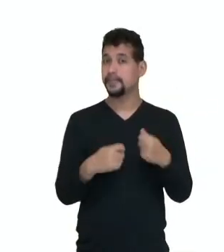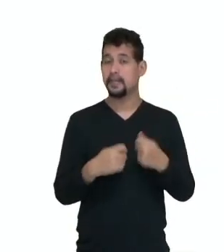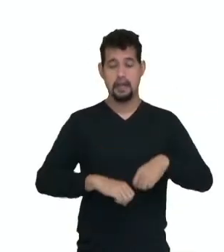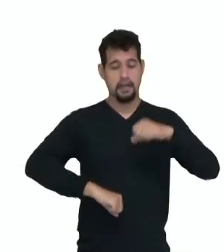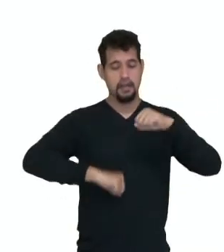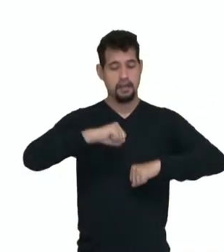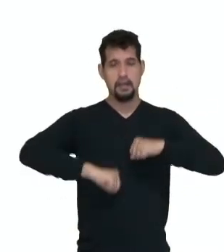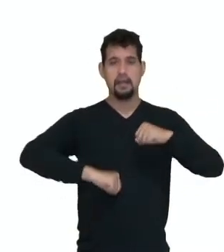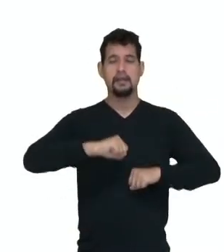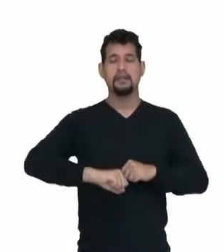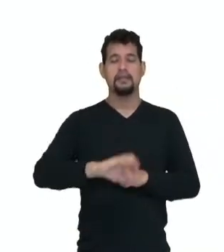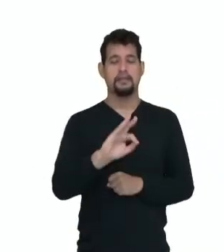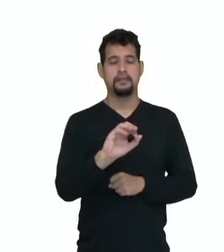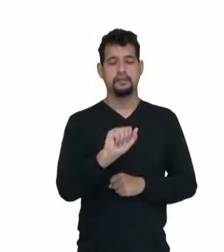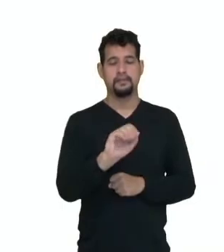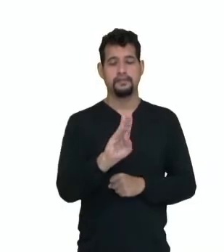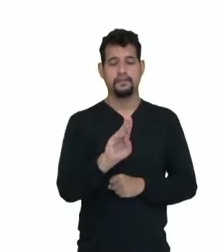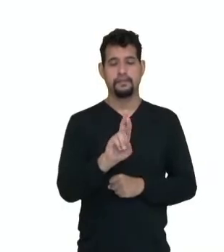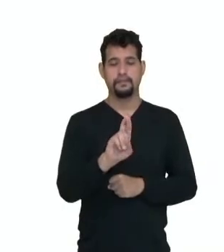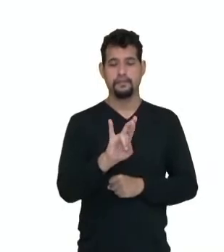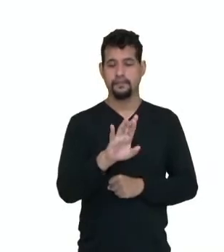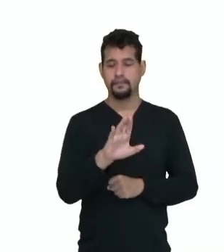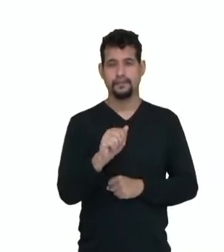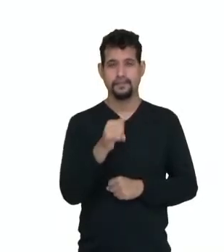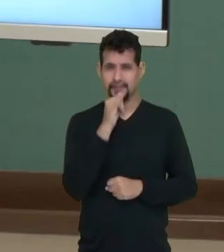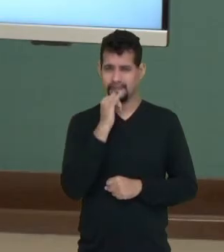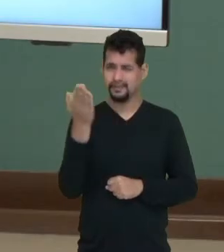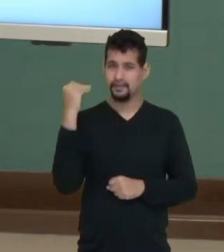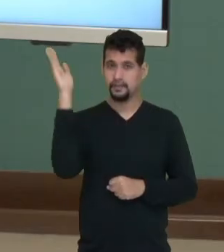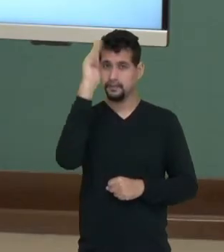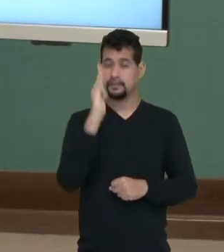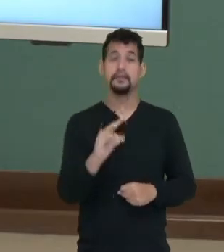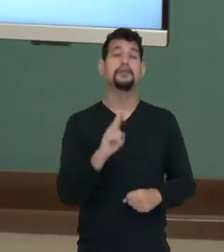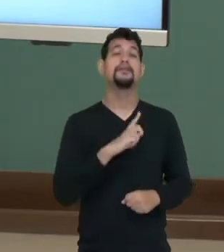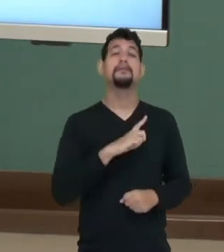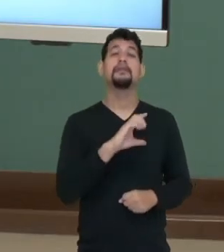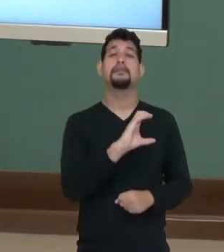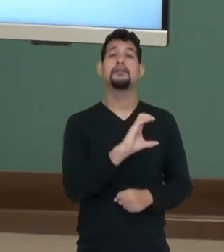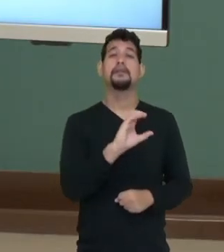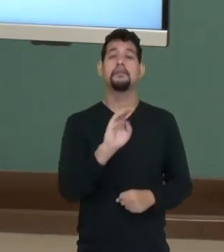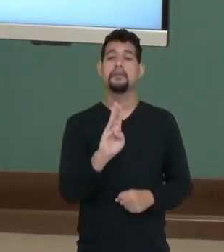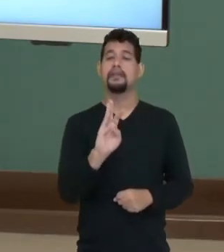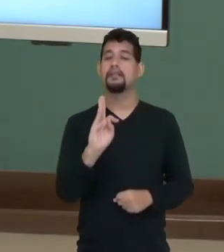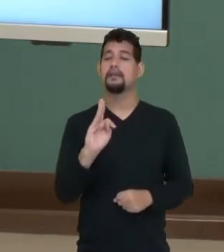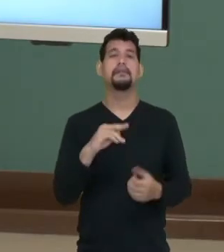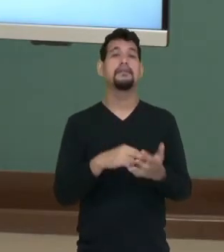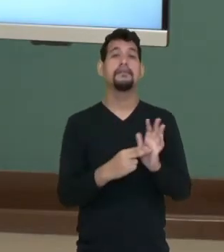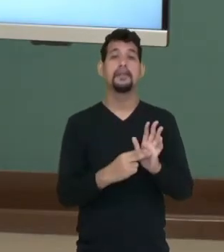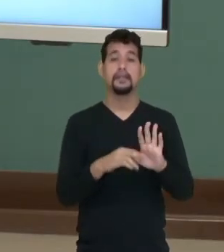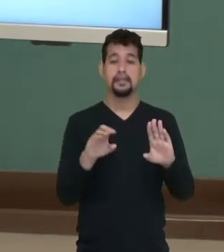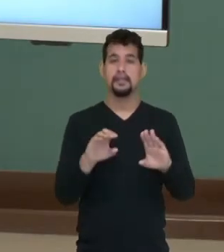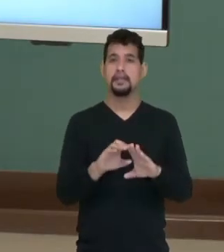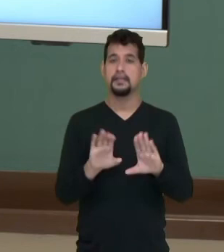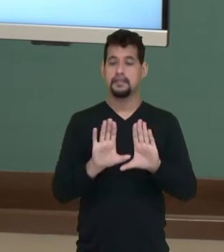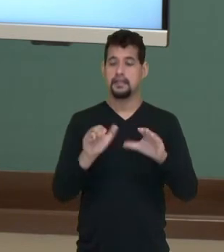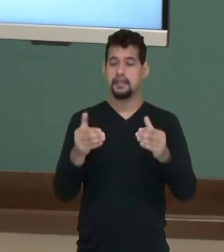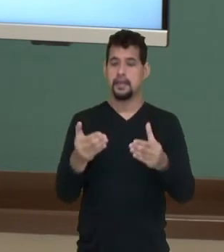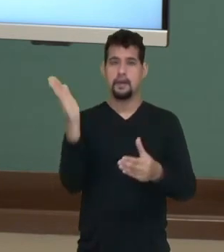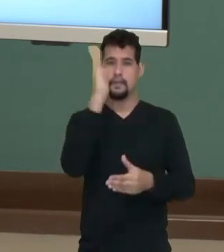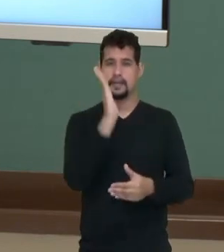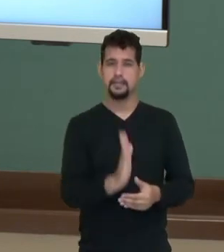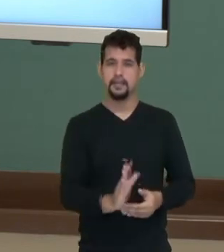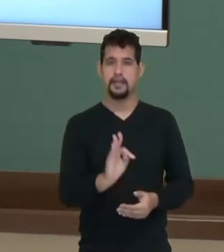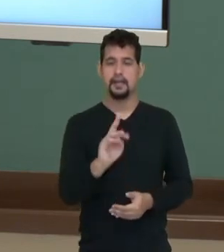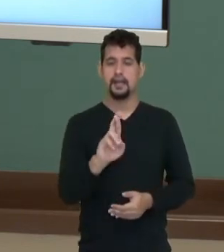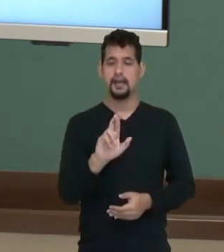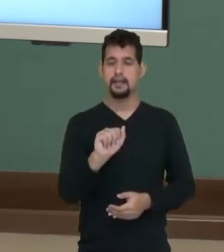fábricas. Por exemplo, o Brasil tinha a CBT, né? A Central Brasileira de Tratores. Talvez você já deve ter